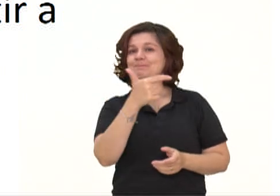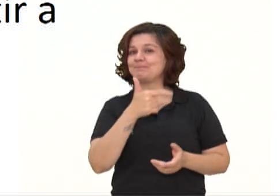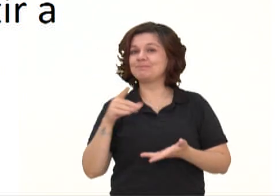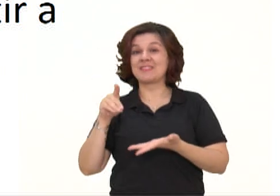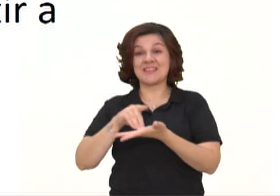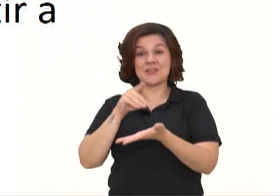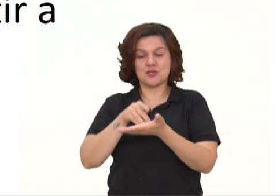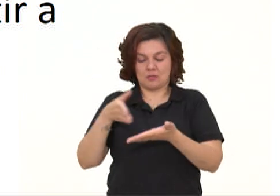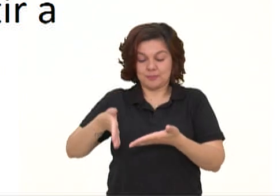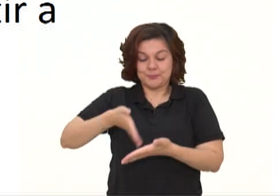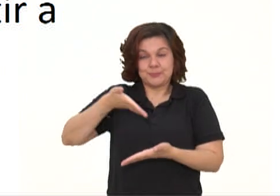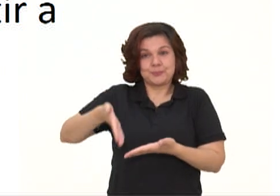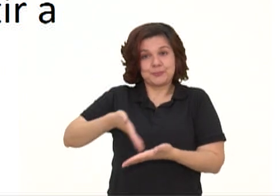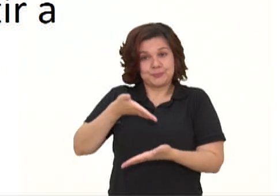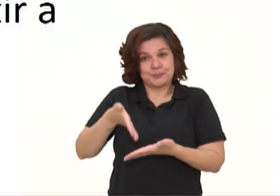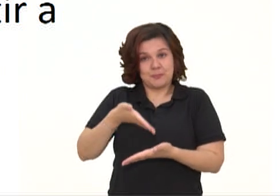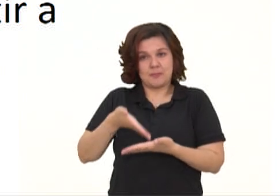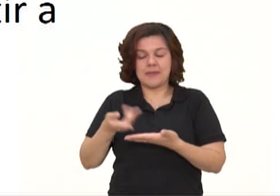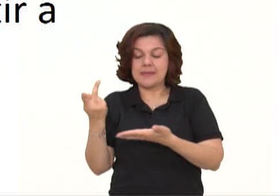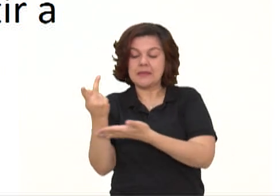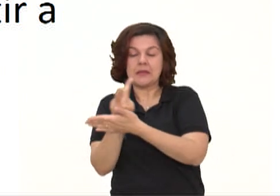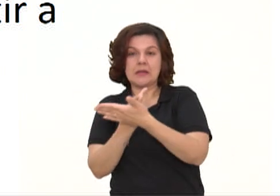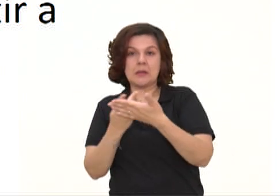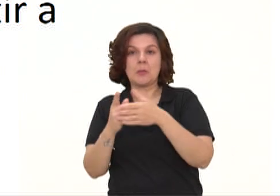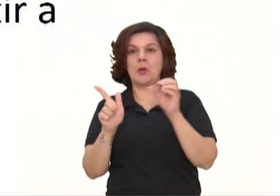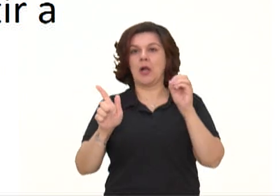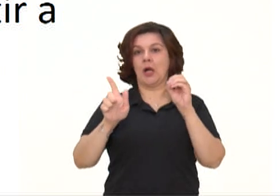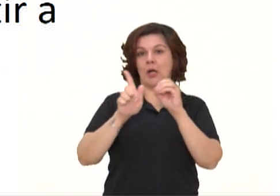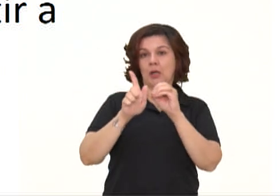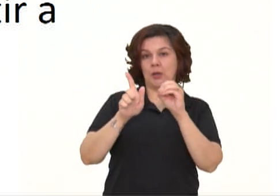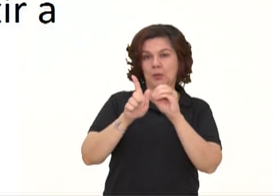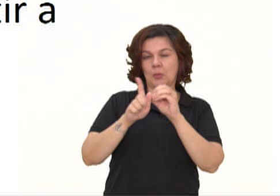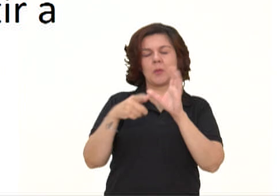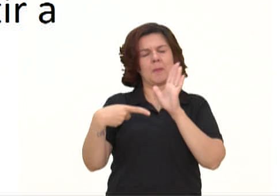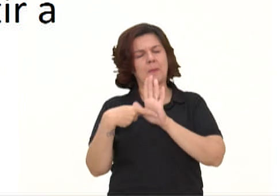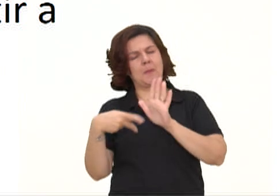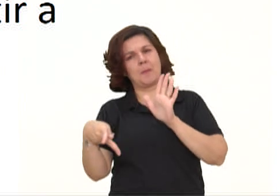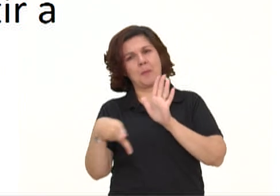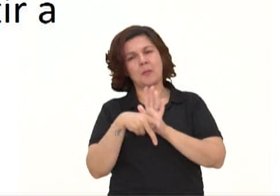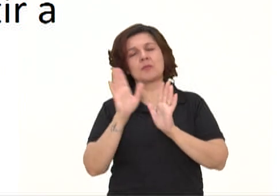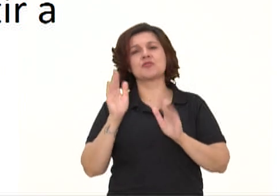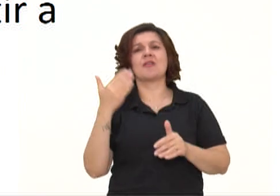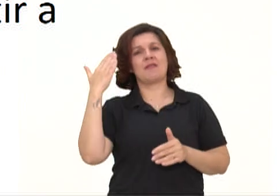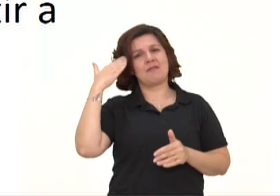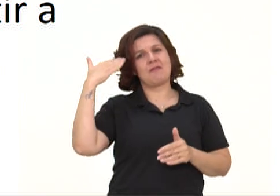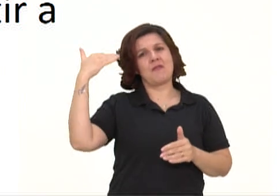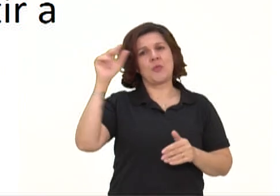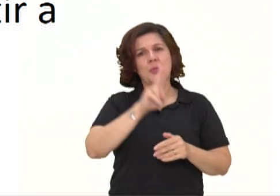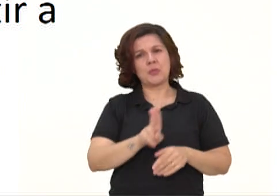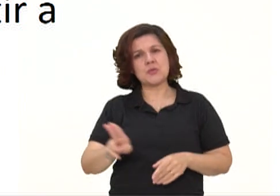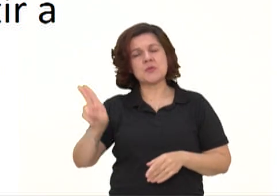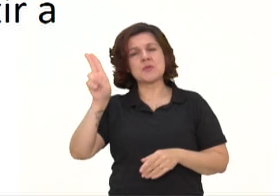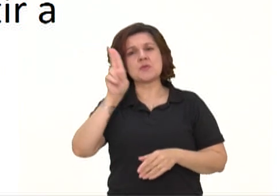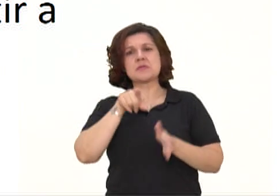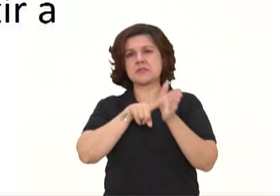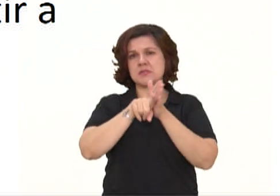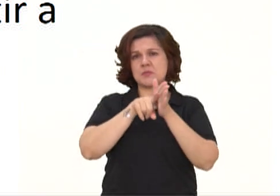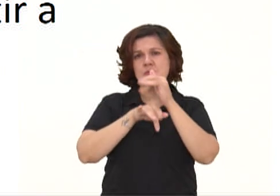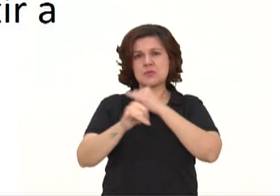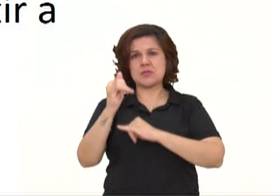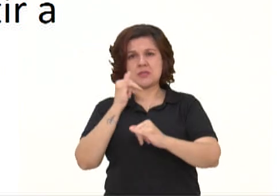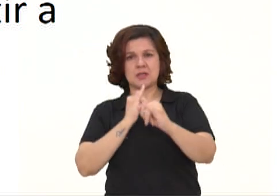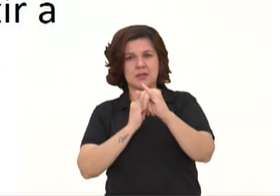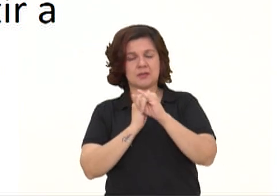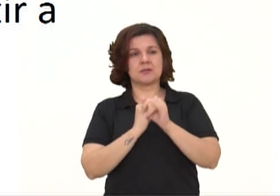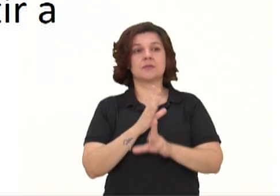dicionário em mãos, e forem pesquisar ali no dicionário do Google, que é uma ferramenta bastante comum aí de busca, ali na própria ferramenta do Google vocês vão